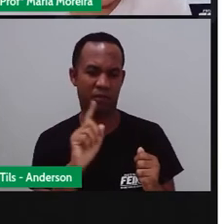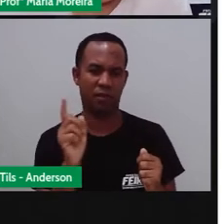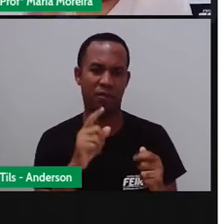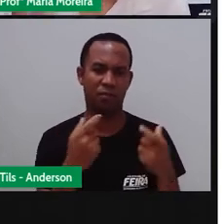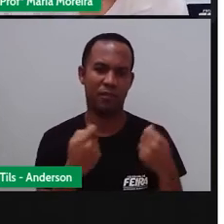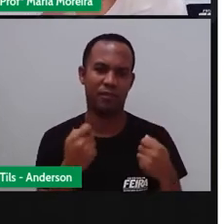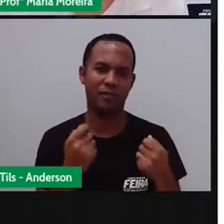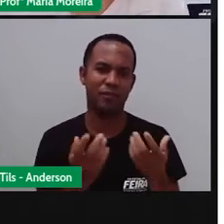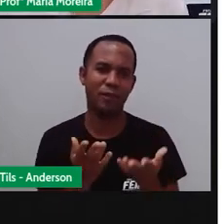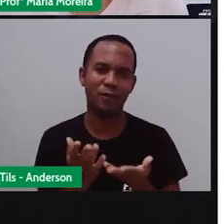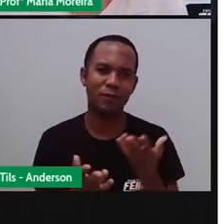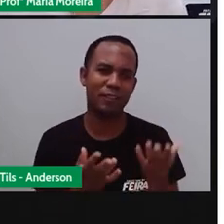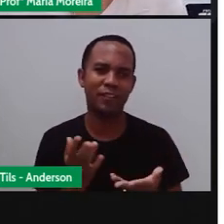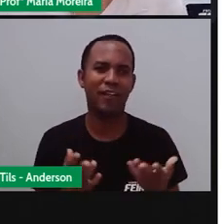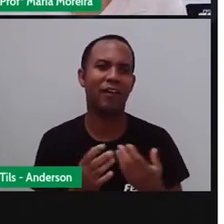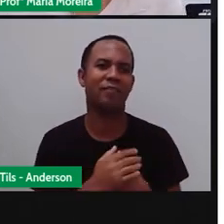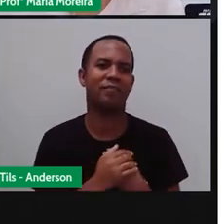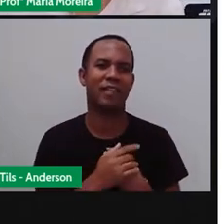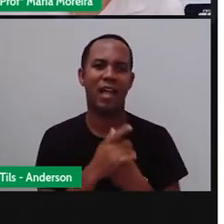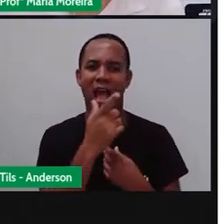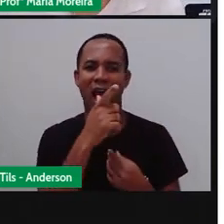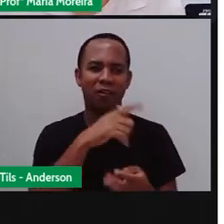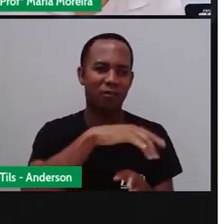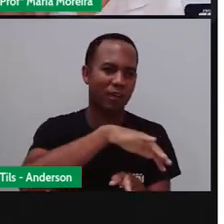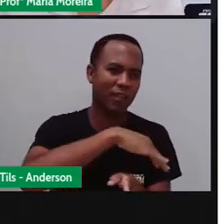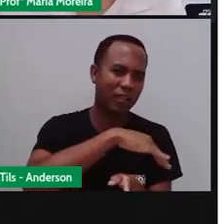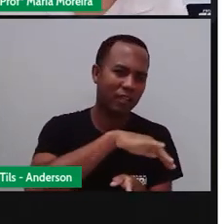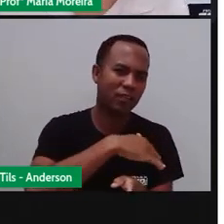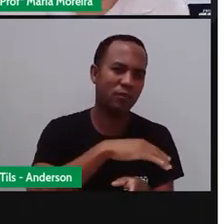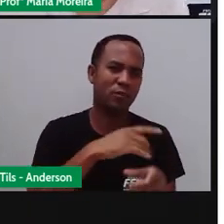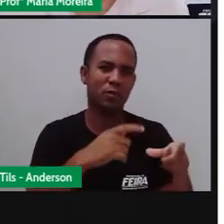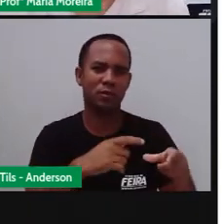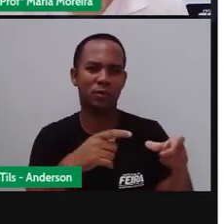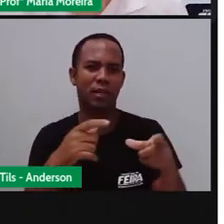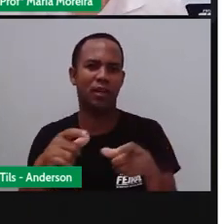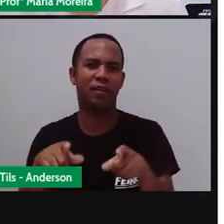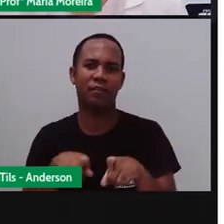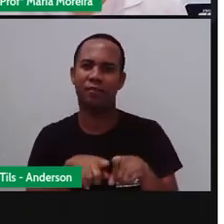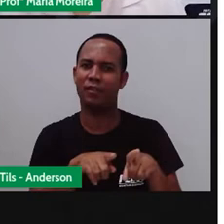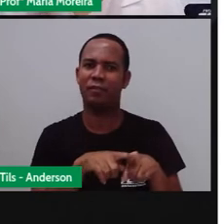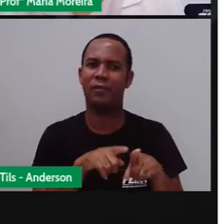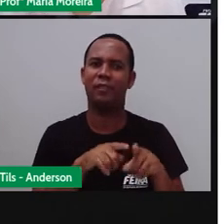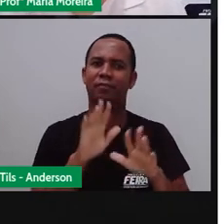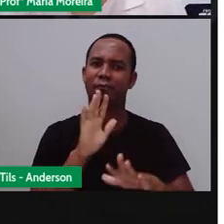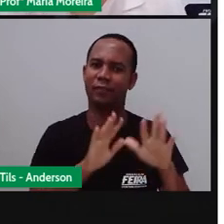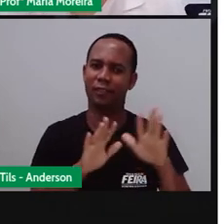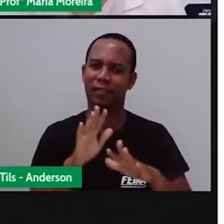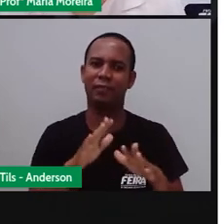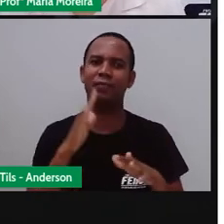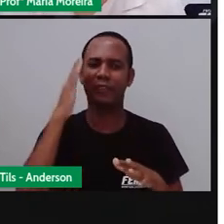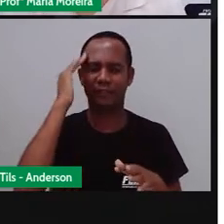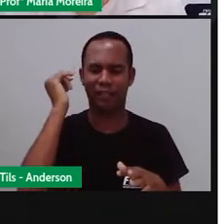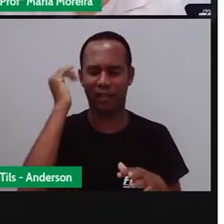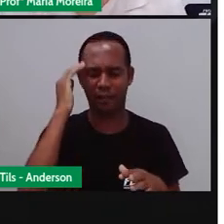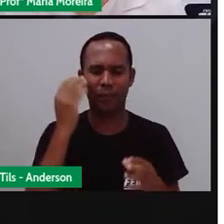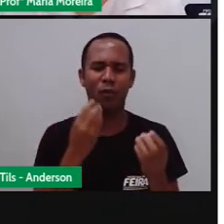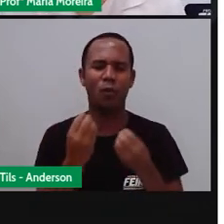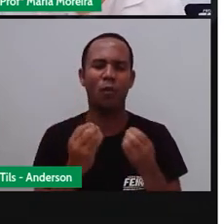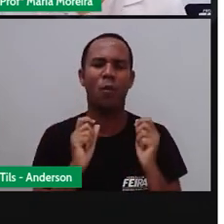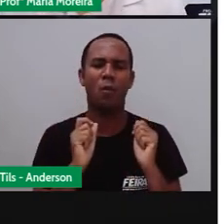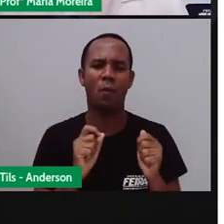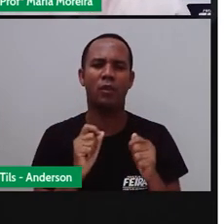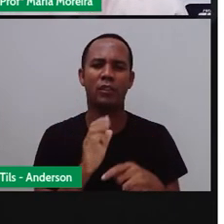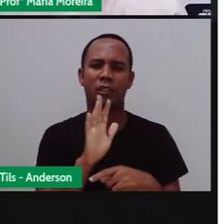água, não é isso? Não poluir os rios, os mares. Olha só para essa praia aí. Então vocês já sabem como é que a gente pode fazer